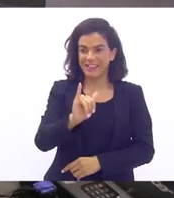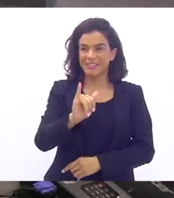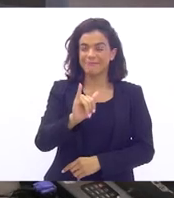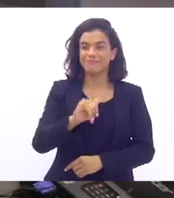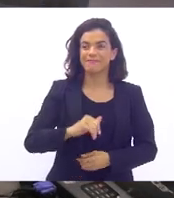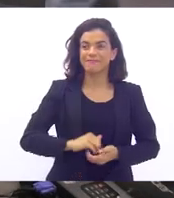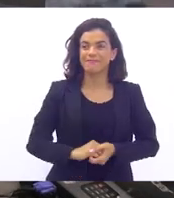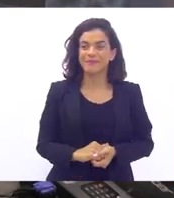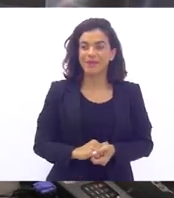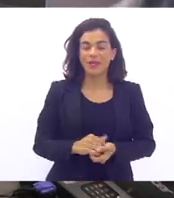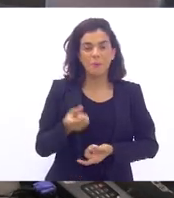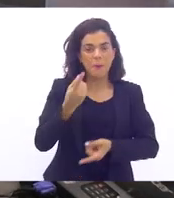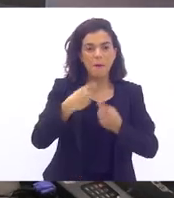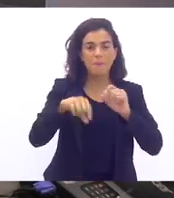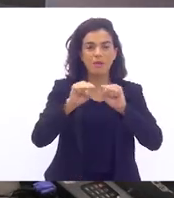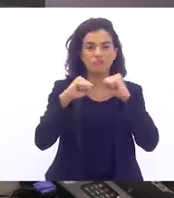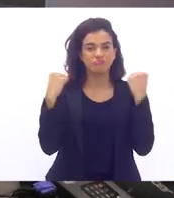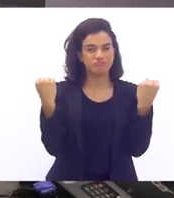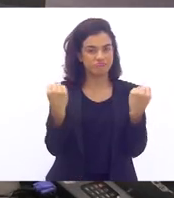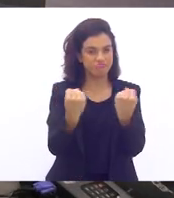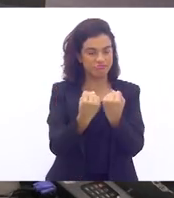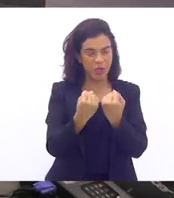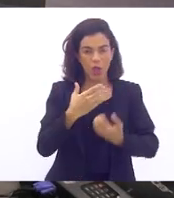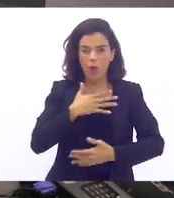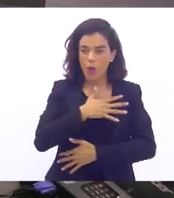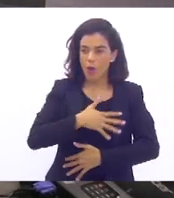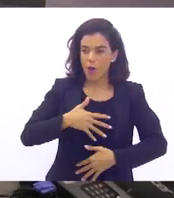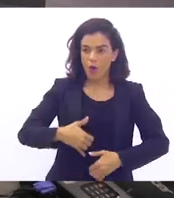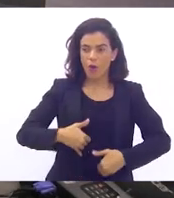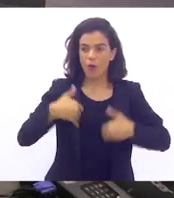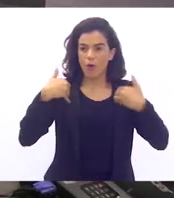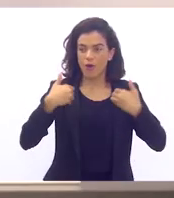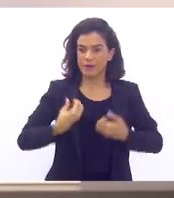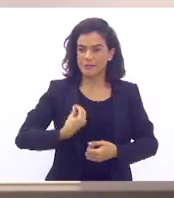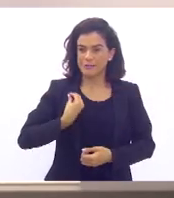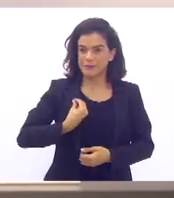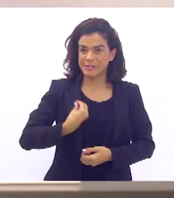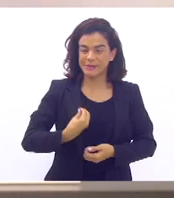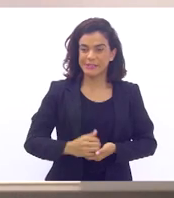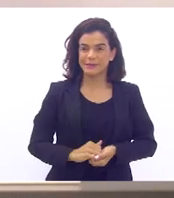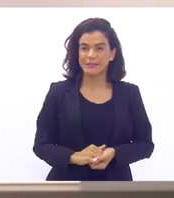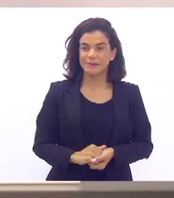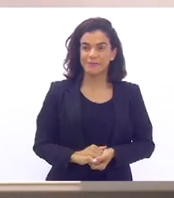de retomada de São Januário Deputado Alana Lopes muito honra a sua presença aqui Deputado depois